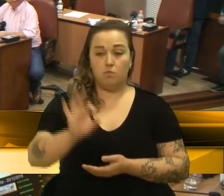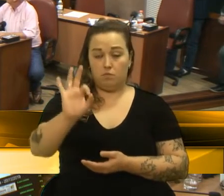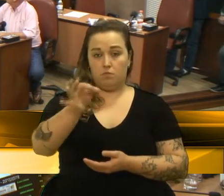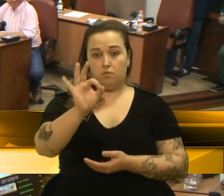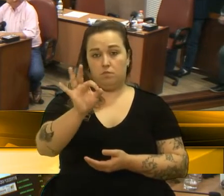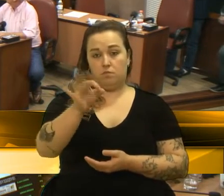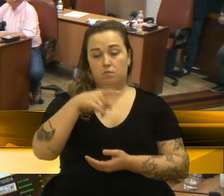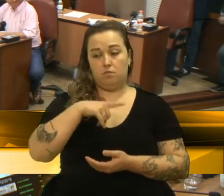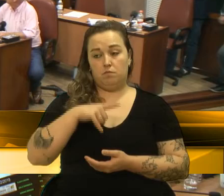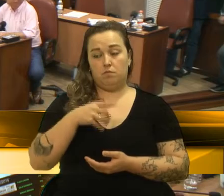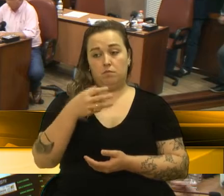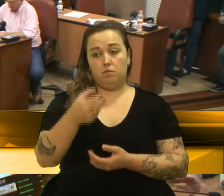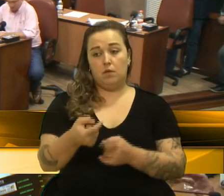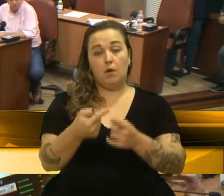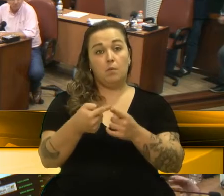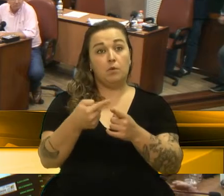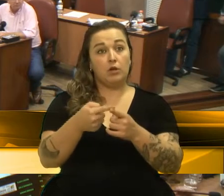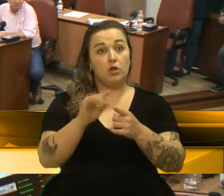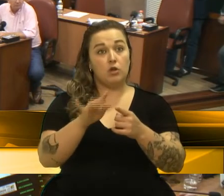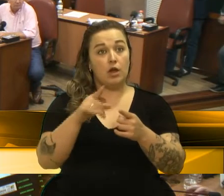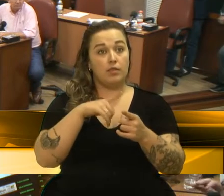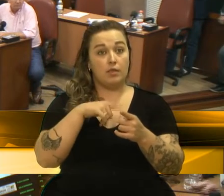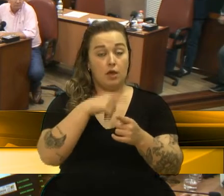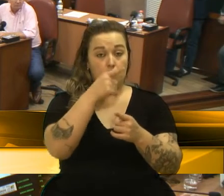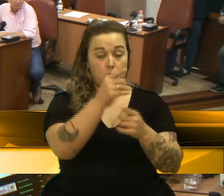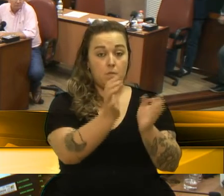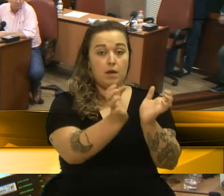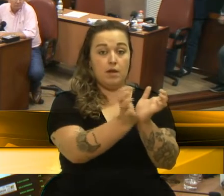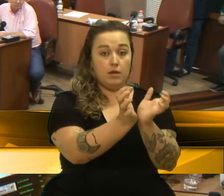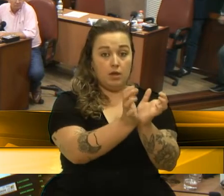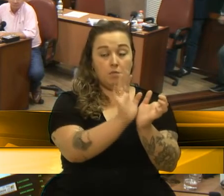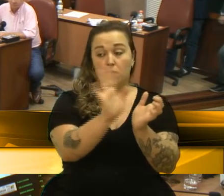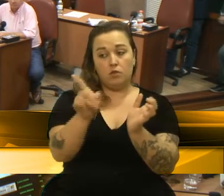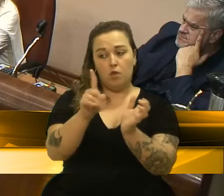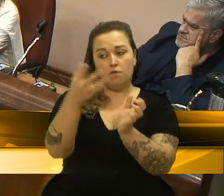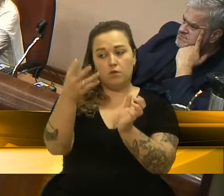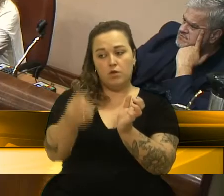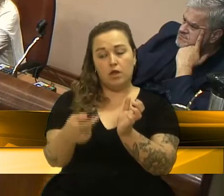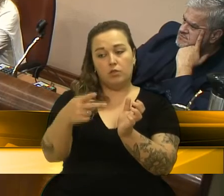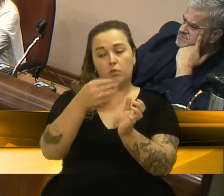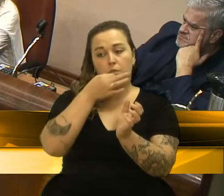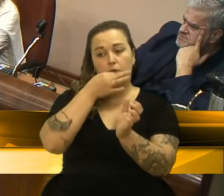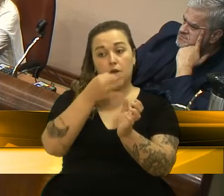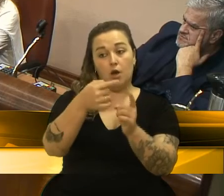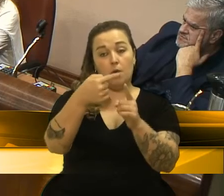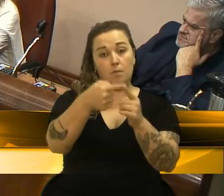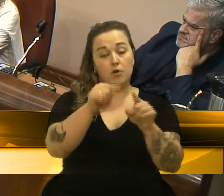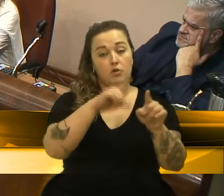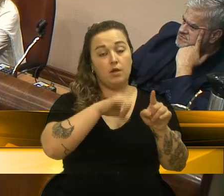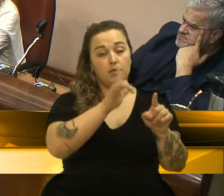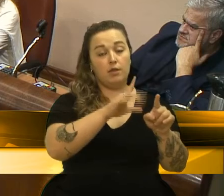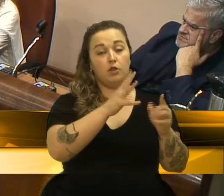Indeferido o pedido, em razão de que já há uma equipe cuidando exclusivamente desse assunto, com toda a parcimônia.